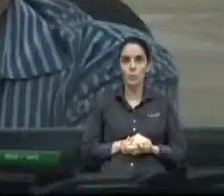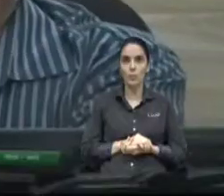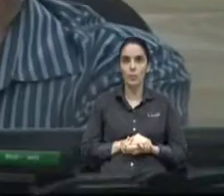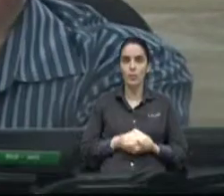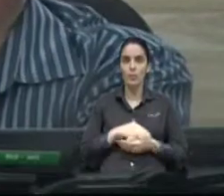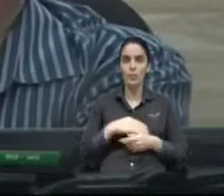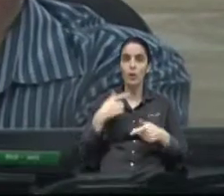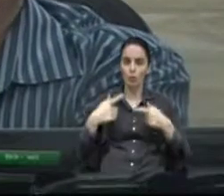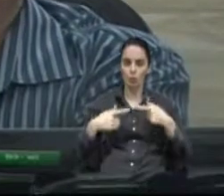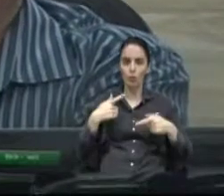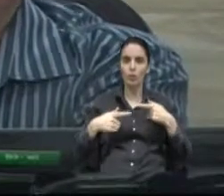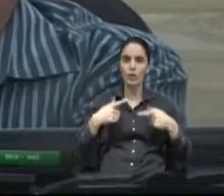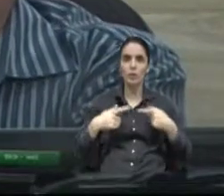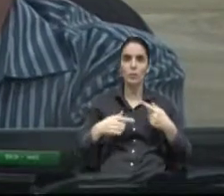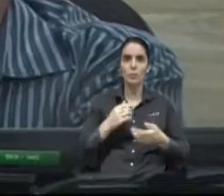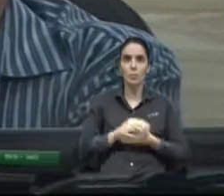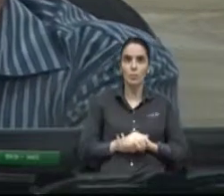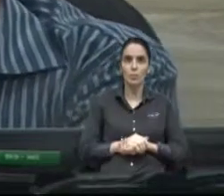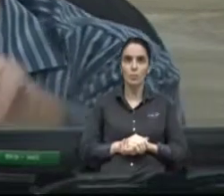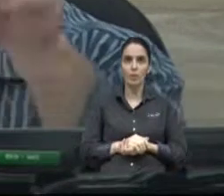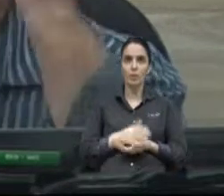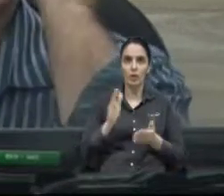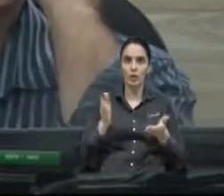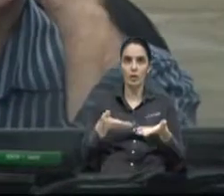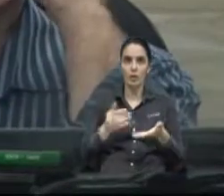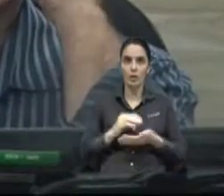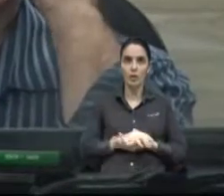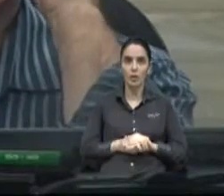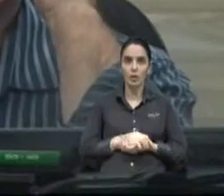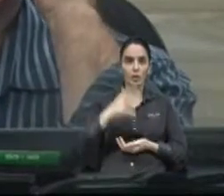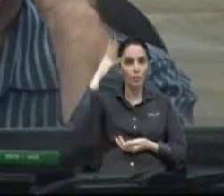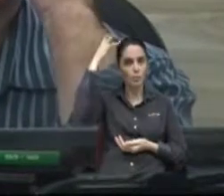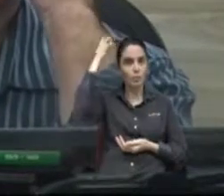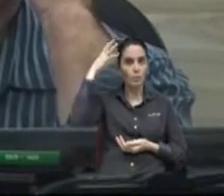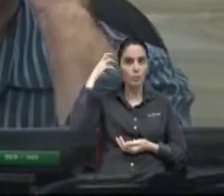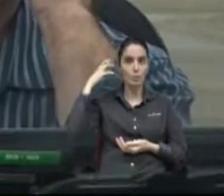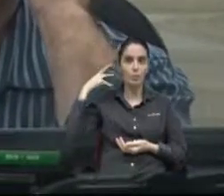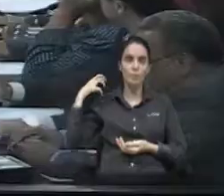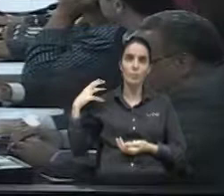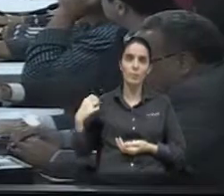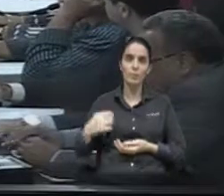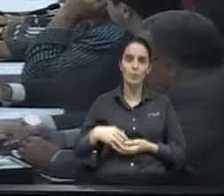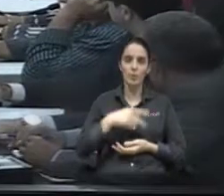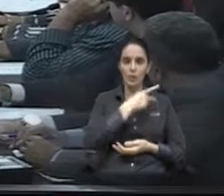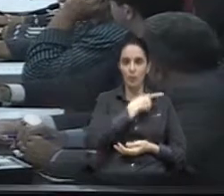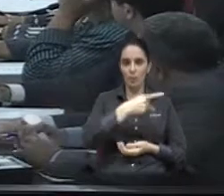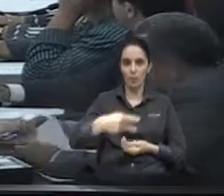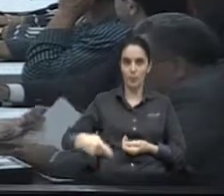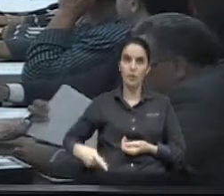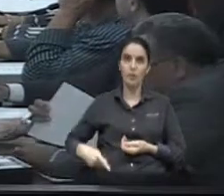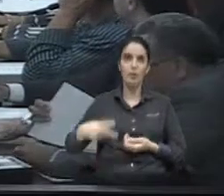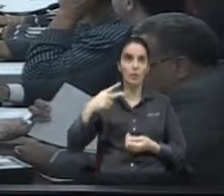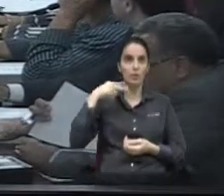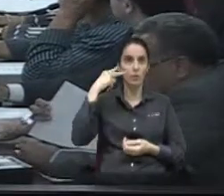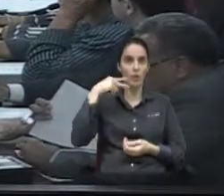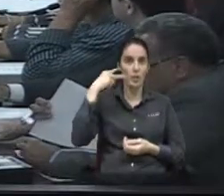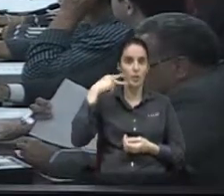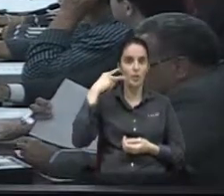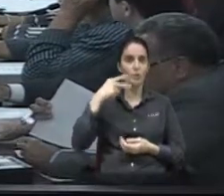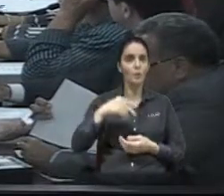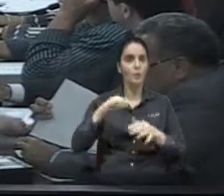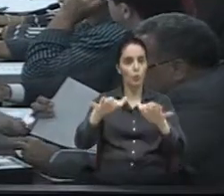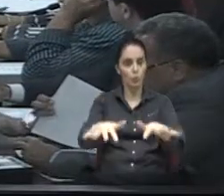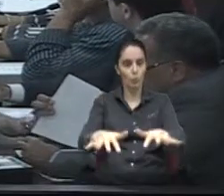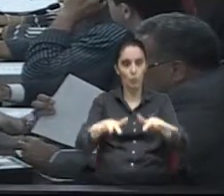Continue em discussão. Com a palavra, vereador Lubogo. Senhor presidente, vereadores, vereadoras,